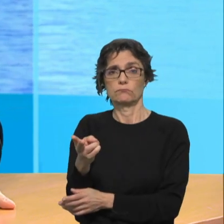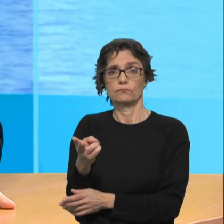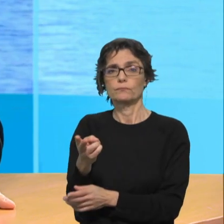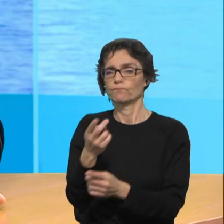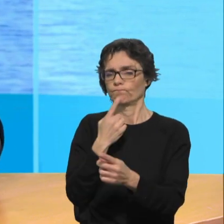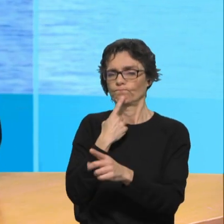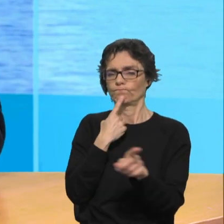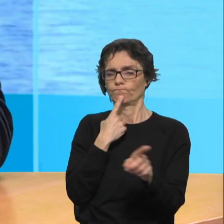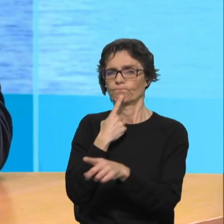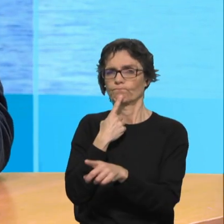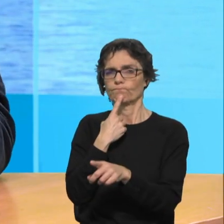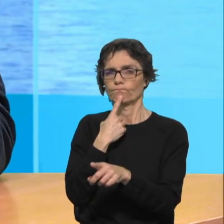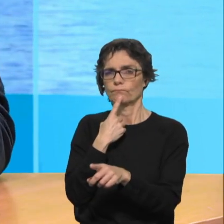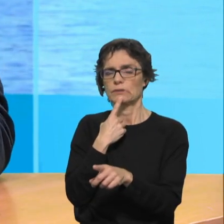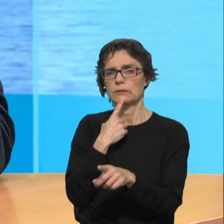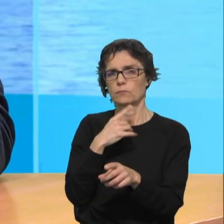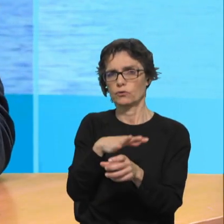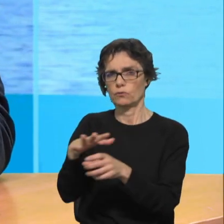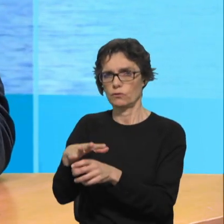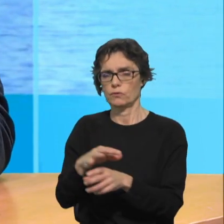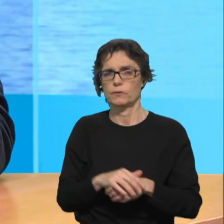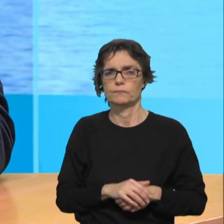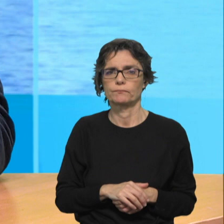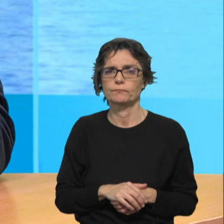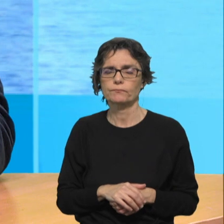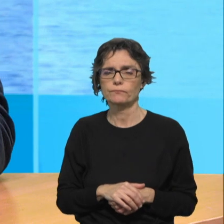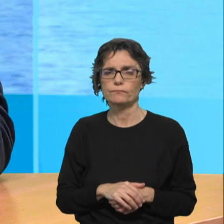como vai acontecendo num caso e noutro. E nós procuramos